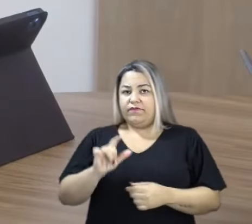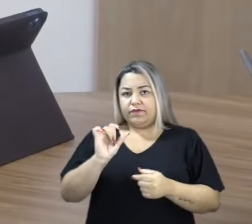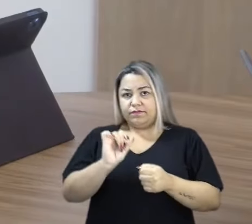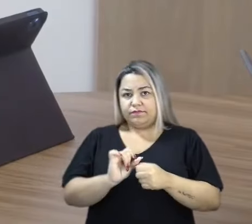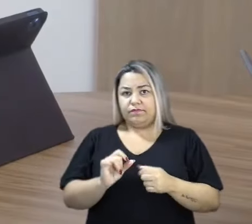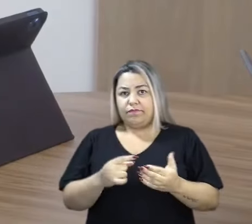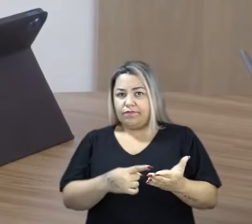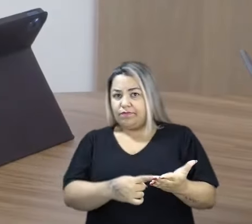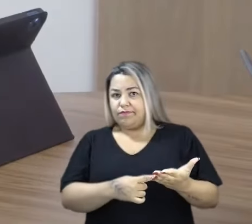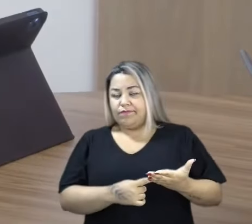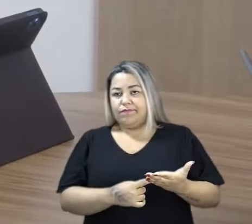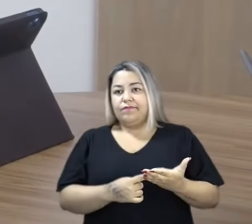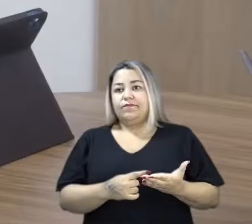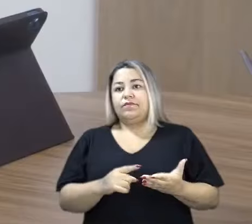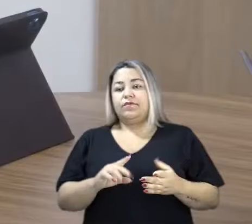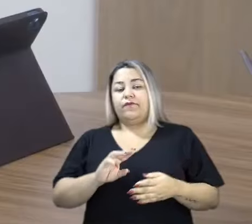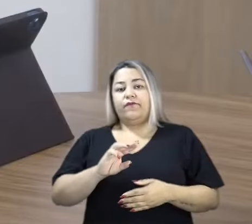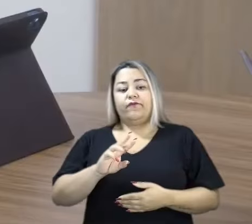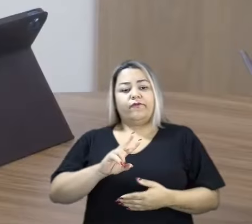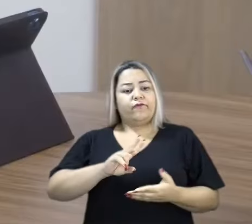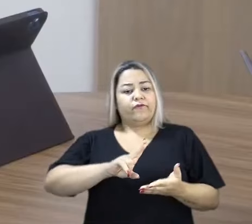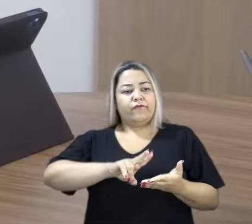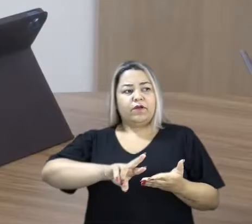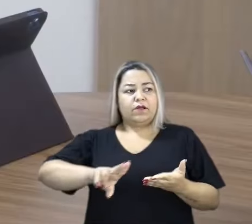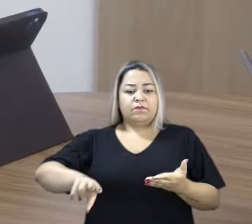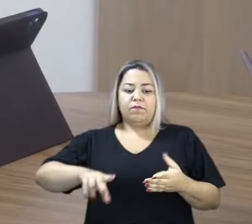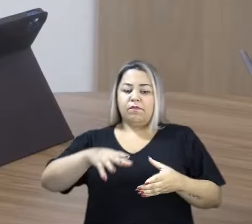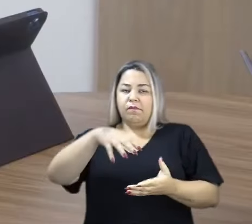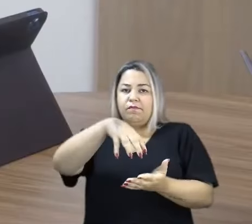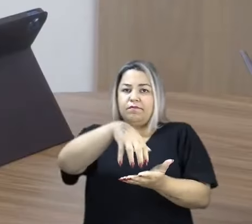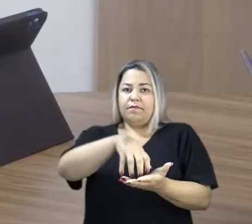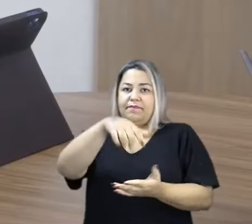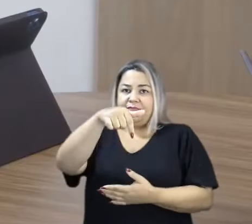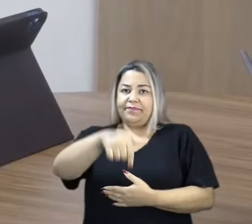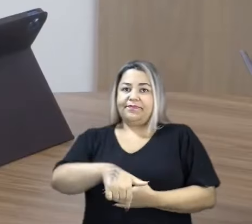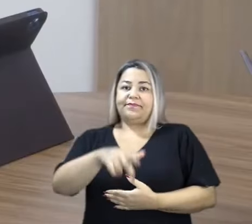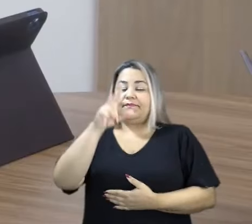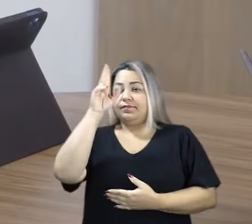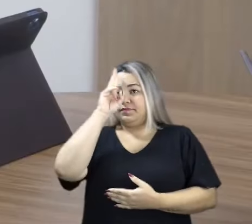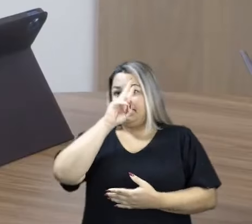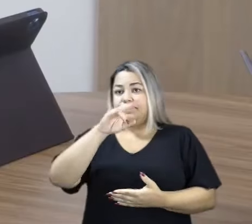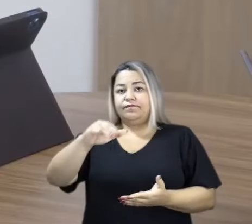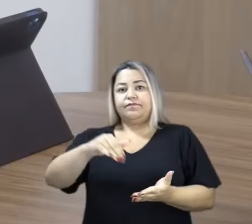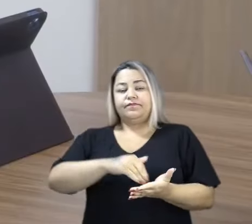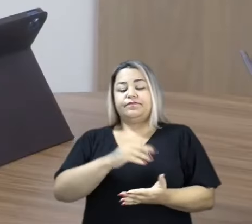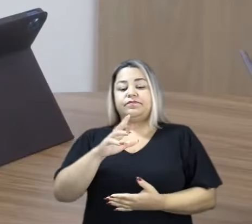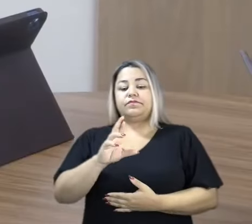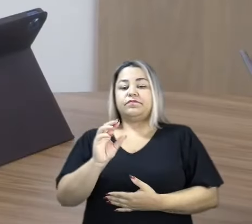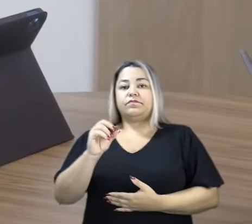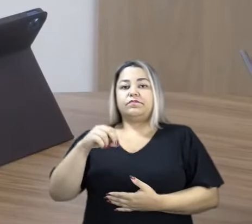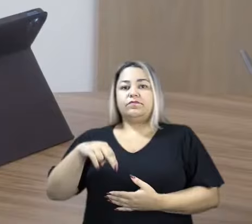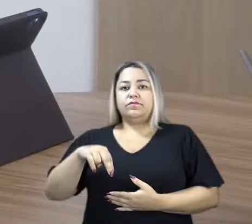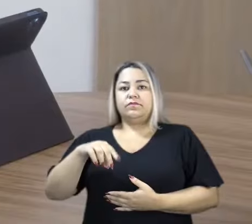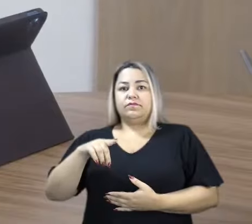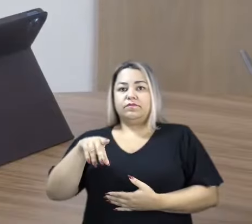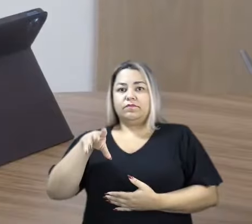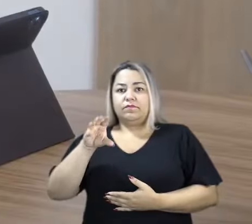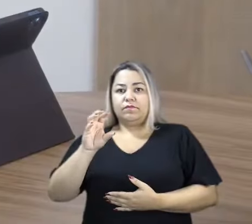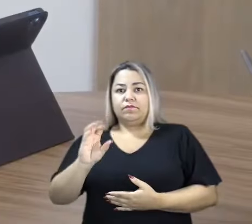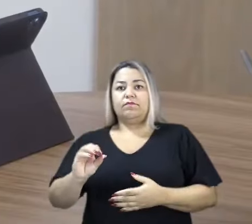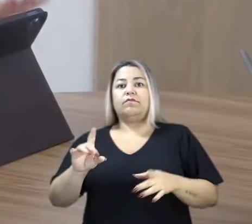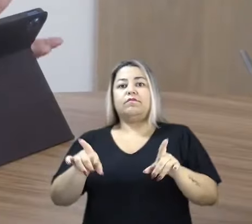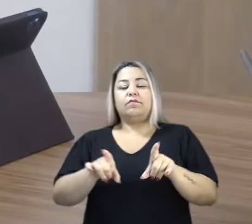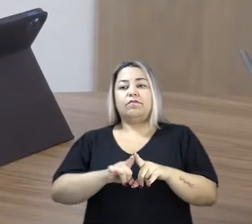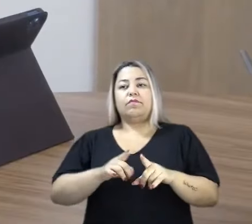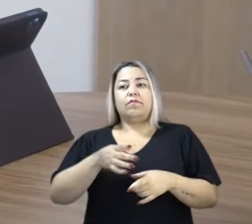foram visitados vários territórios aqui, né? Eu lembro que o secretário Ronaldo também esteve aqui no Café com você,